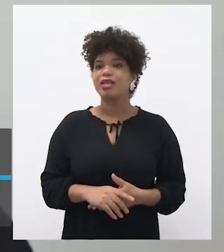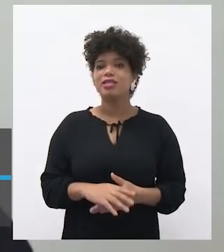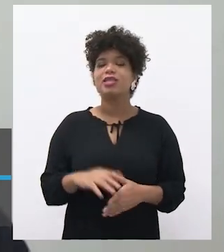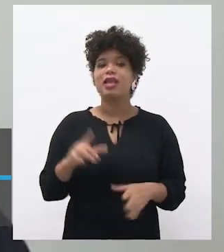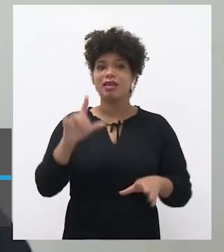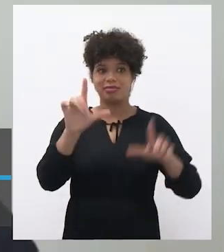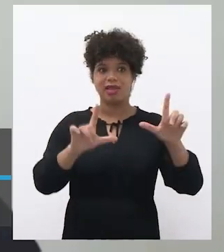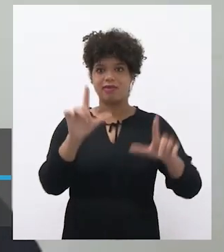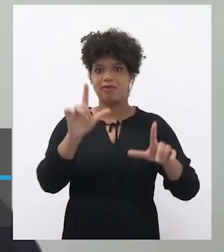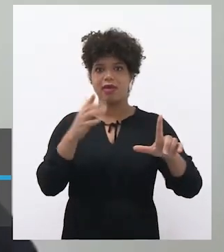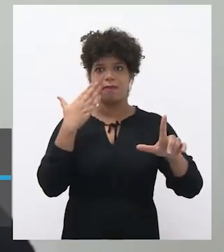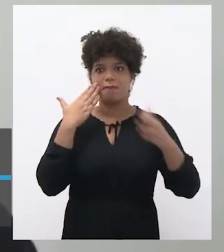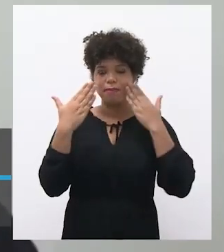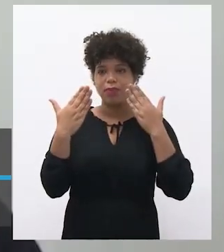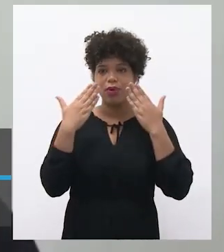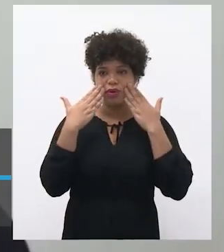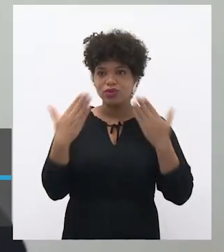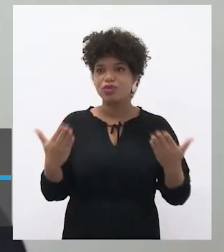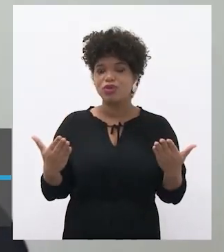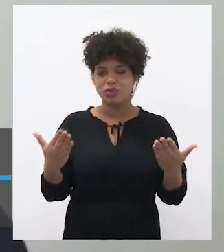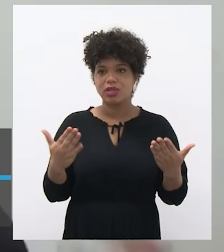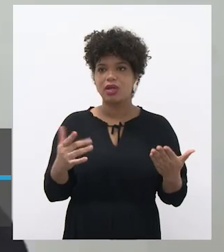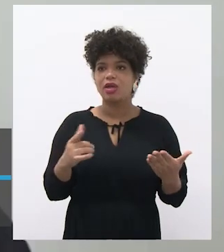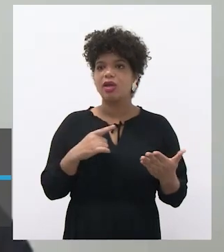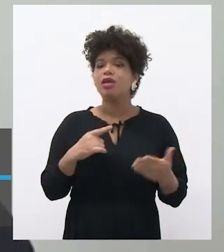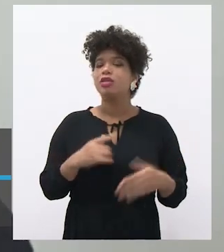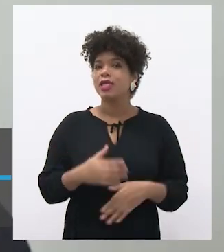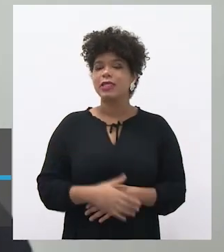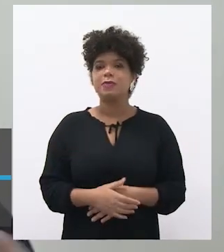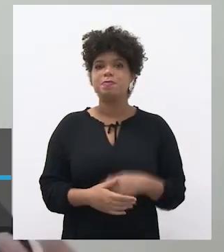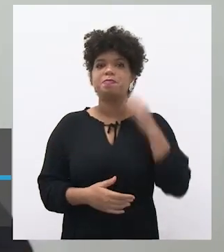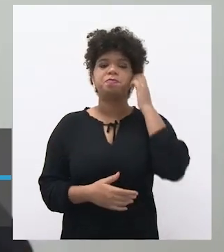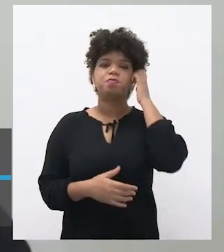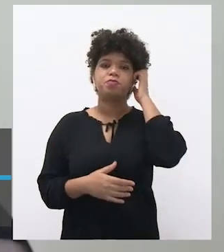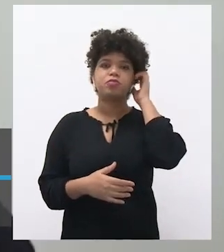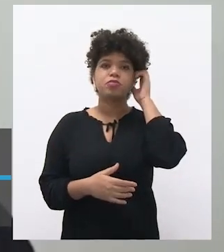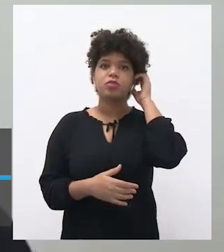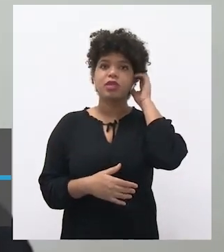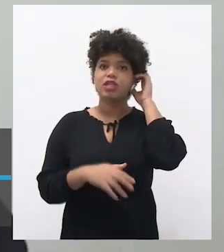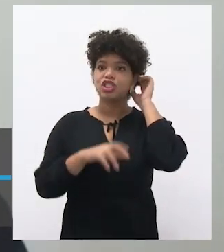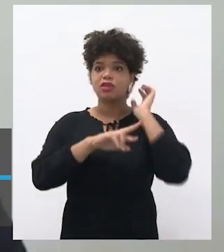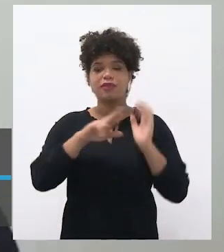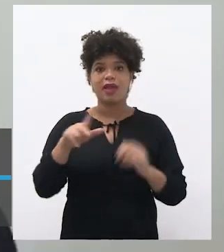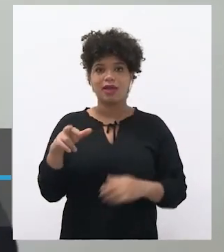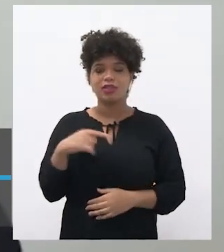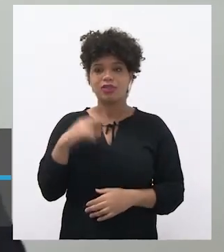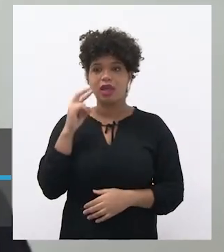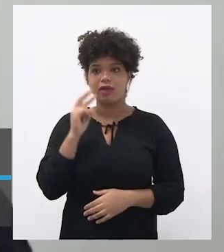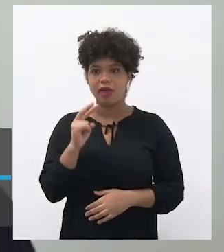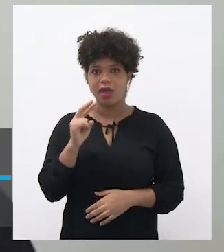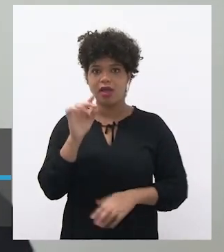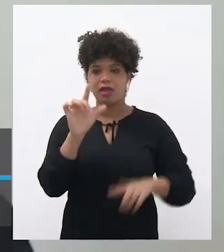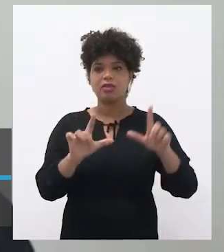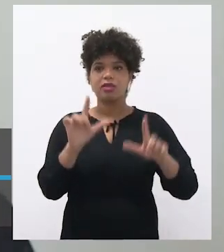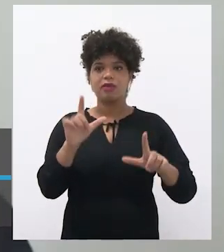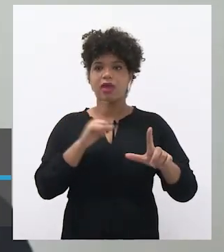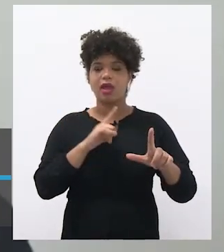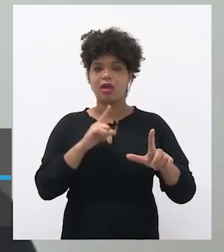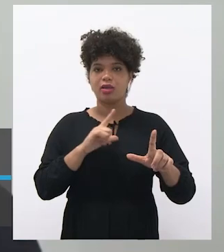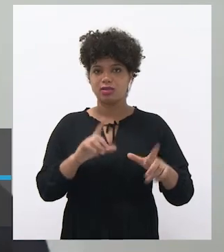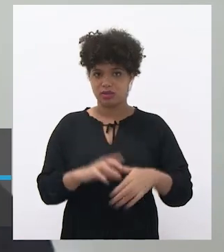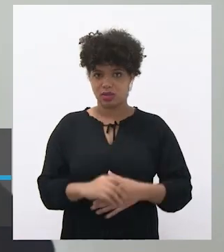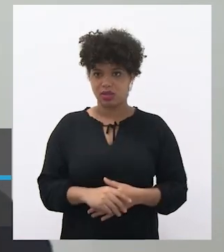brasileiro. No que se refere, por exemplo, à violência psicológica, eu vou citar então aqui alguns, muito